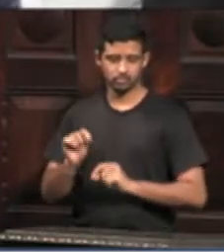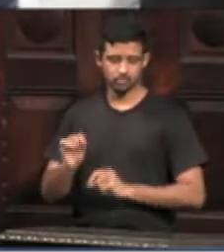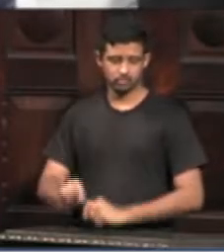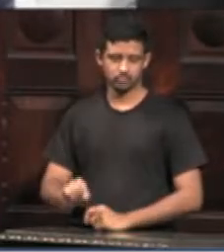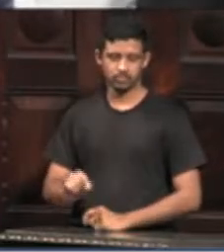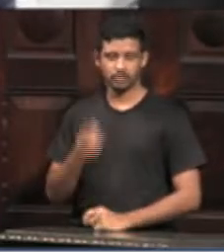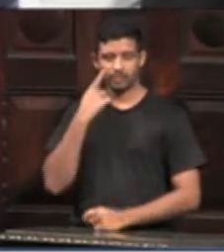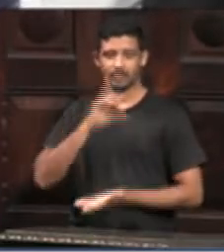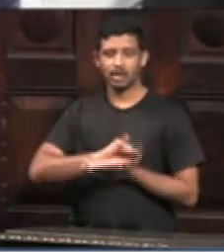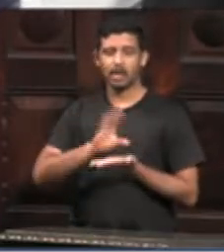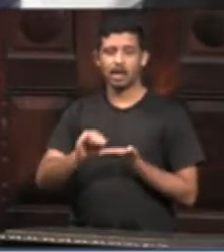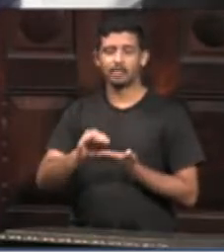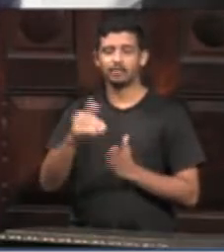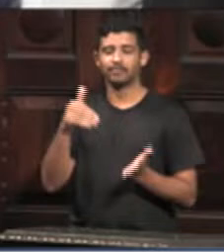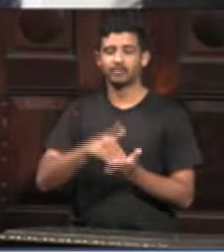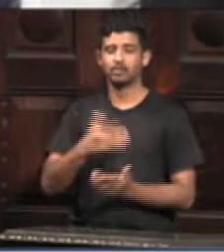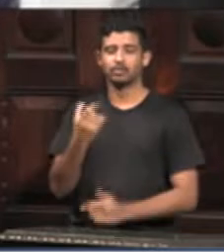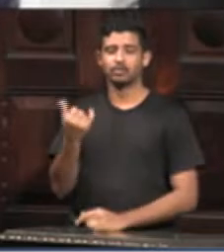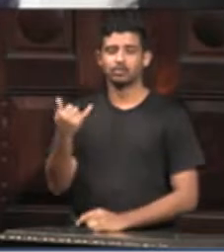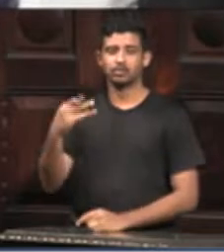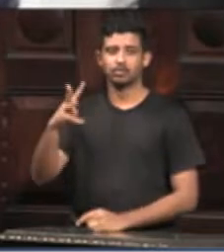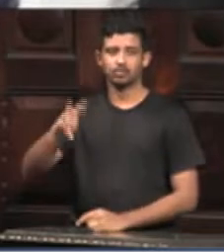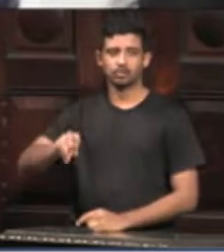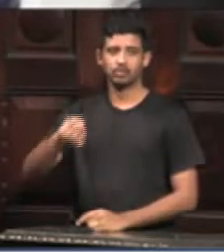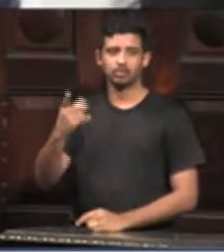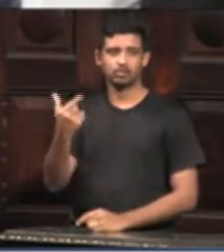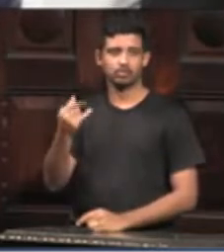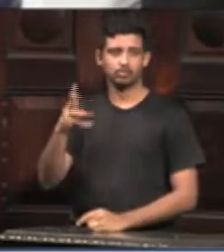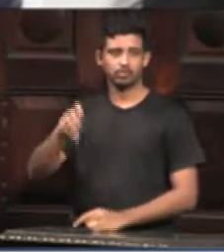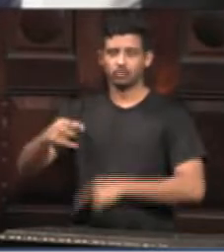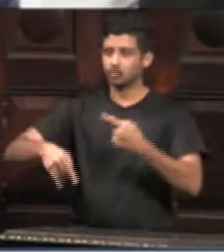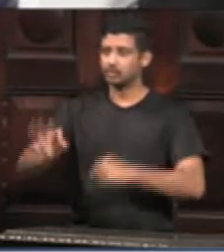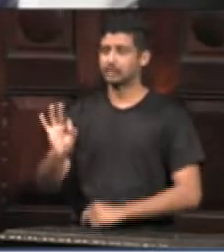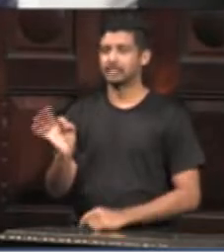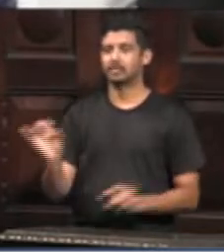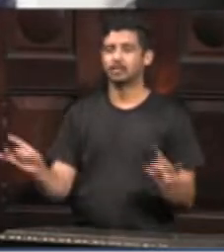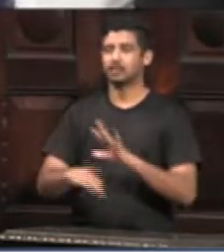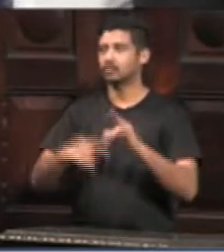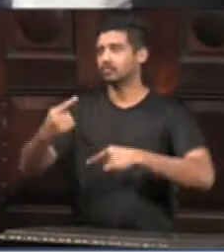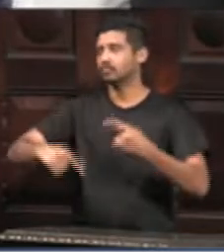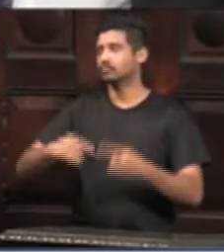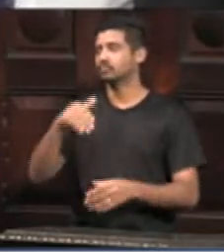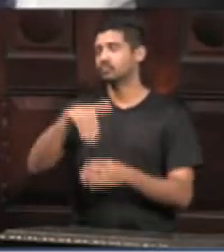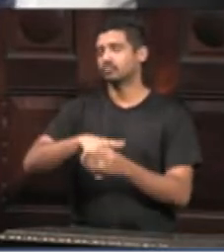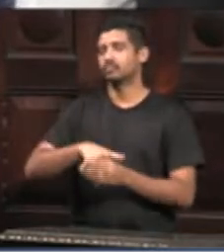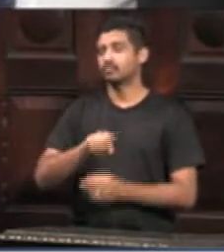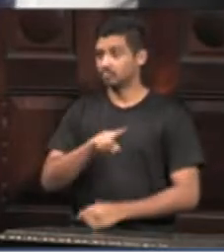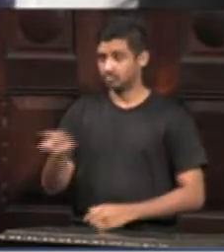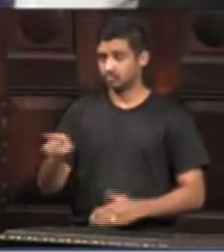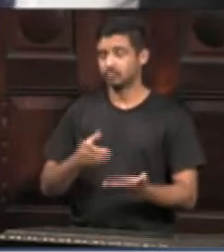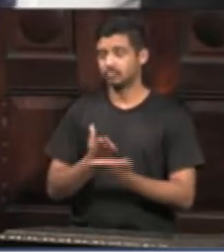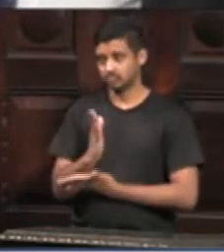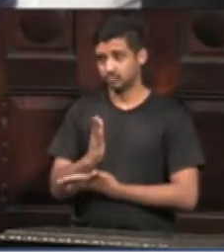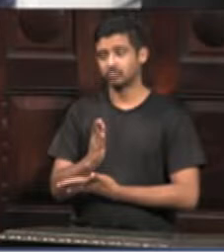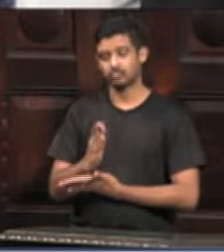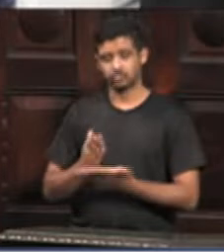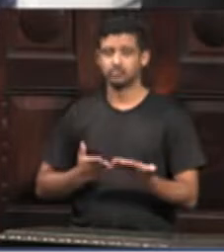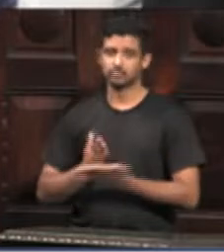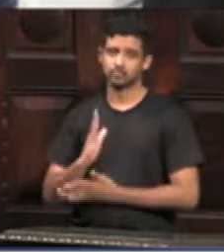final, 19/10/2018. Em discussão. Não havendo que queira discutir, encerrada a discussão, em votação, os senhores que aprovam permaneçam como